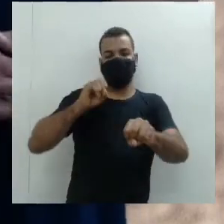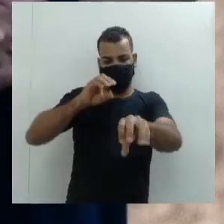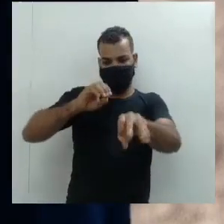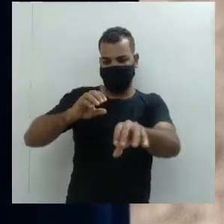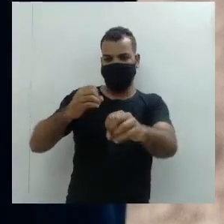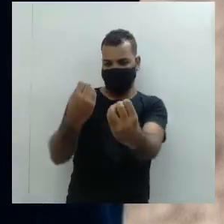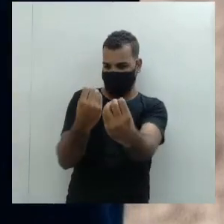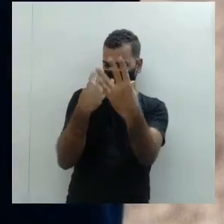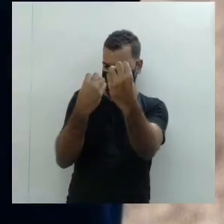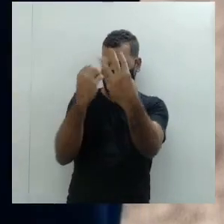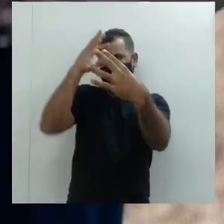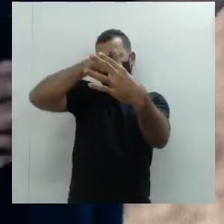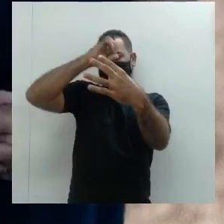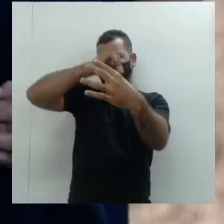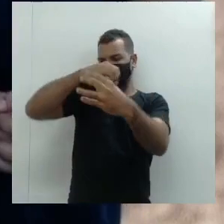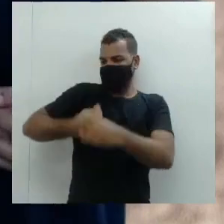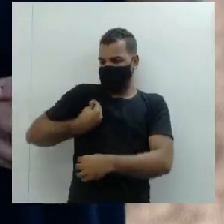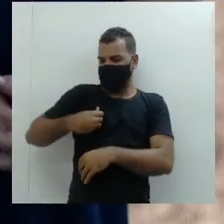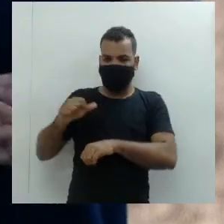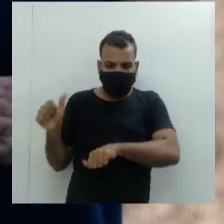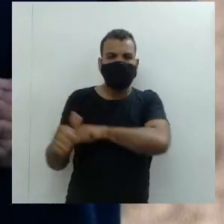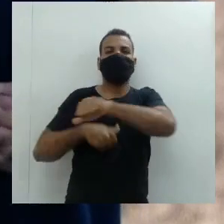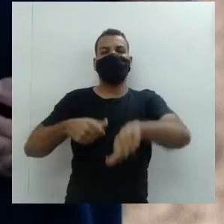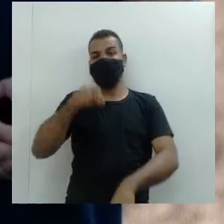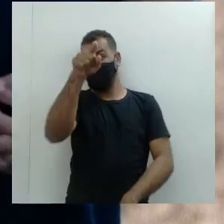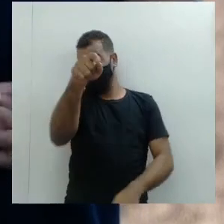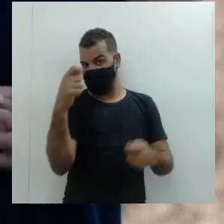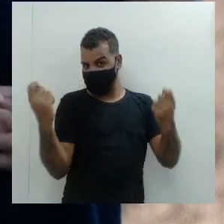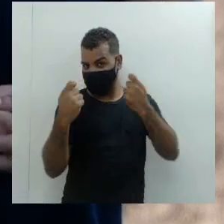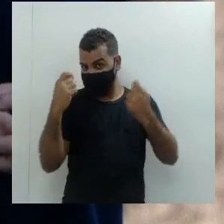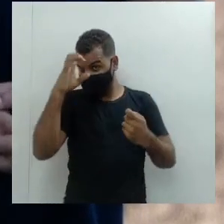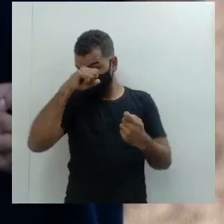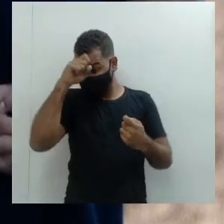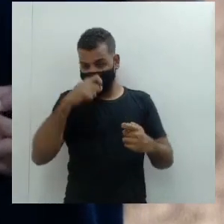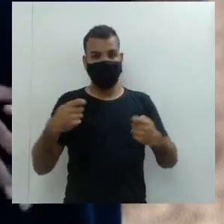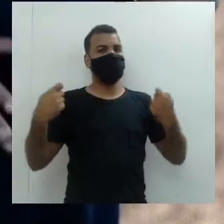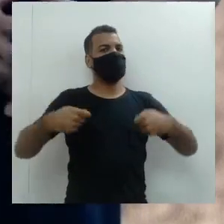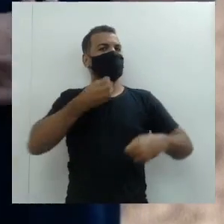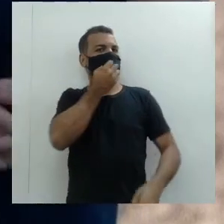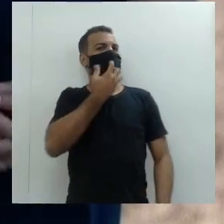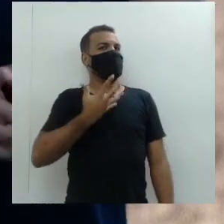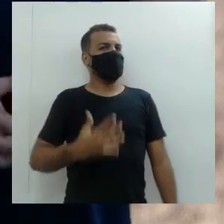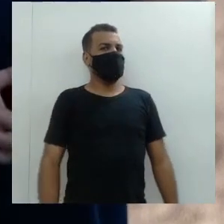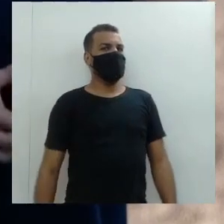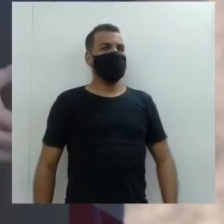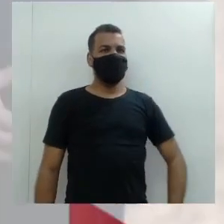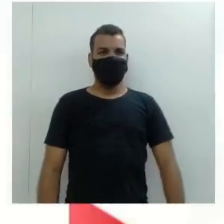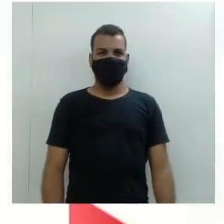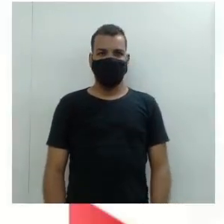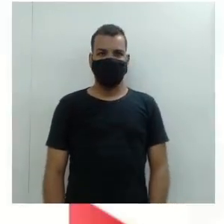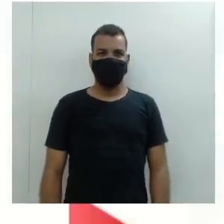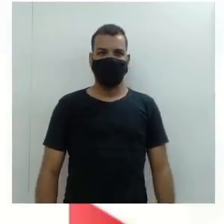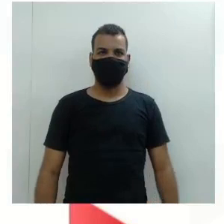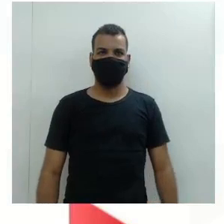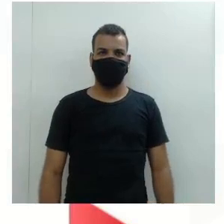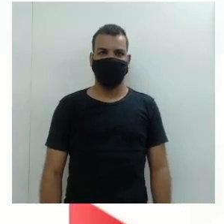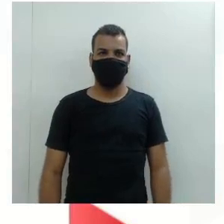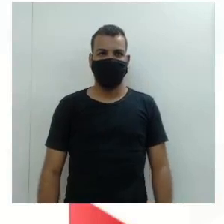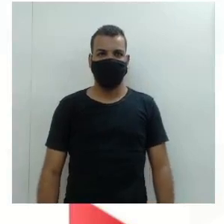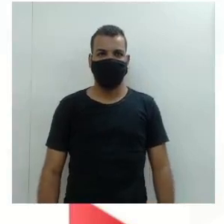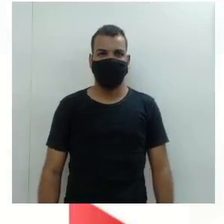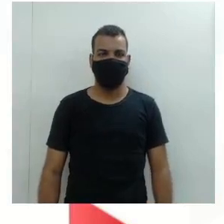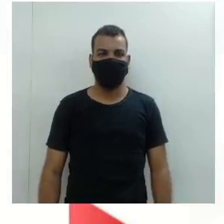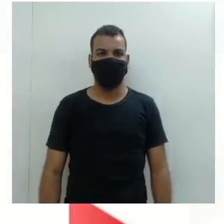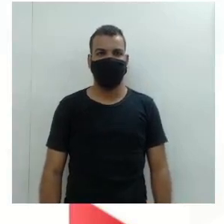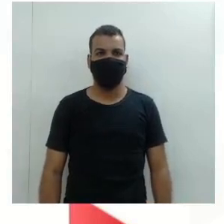de Caruaru, estudar para ser um grande também, não é isso? Exatamente. Outra fotografia interessante. Um outro espaço